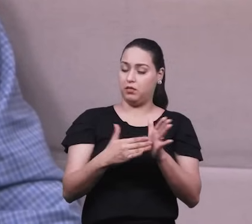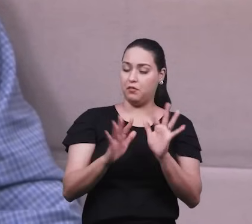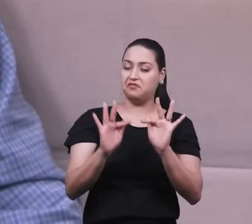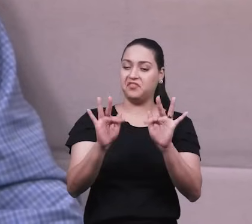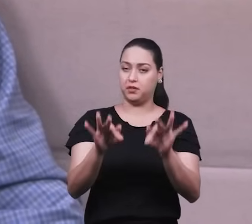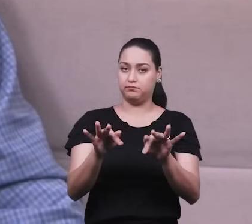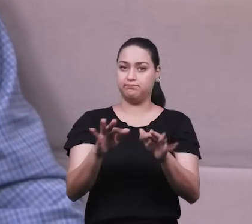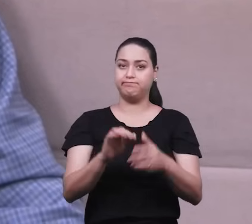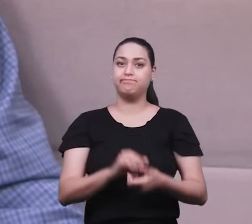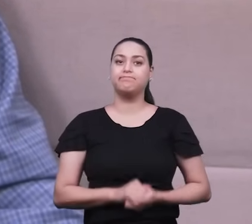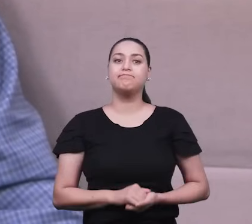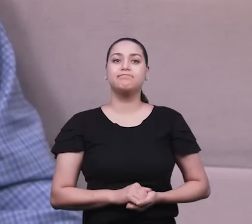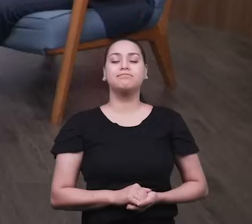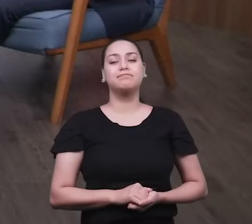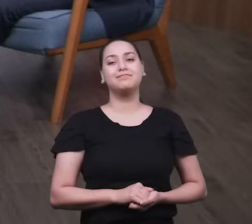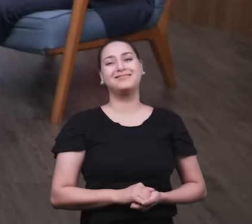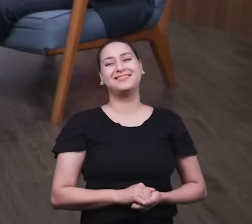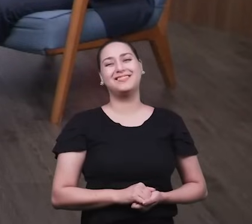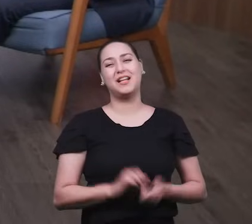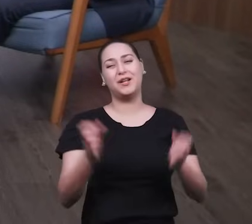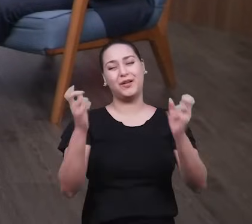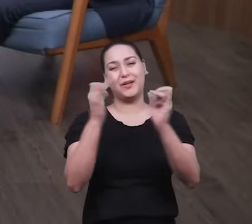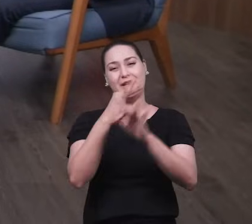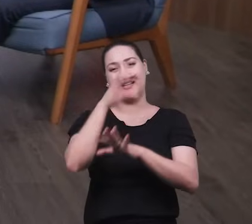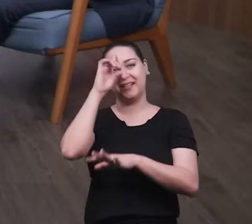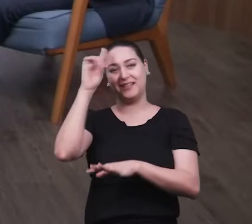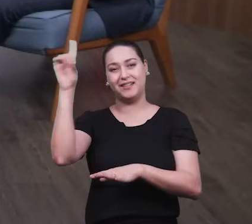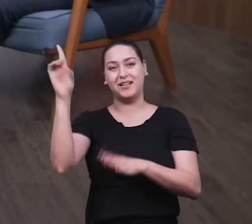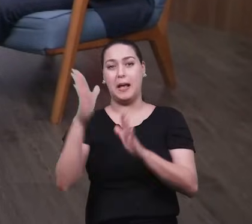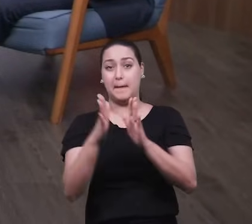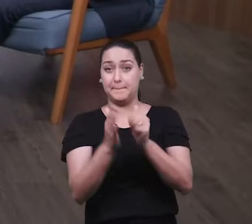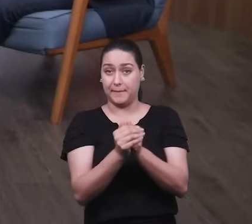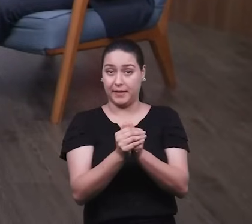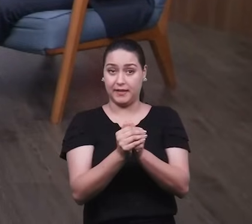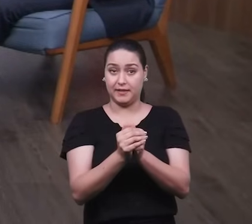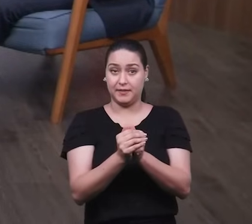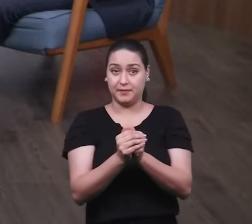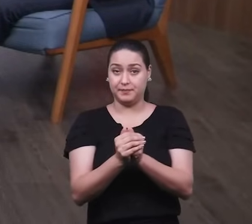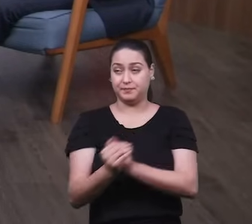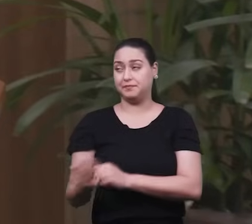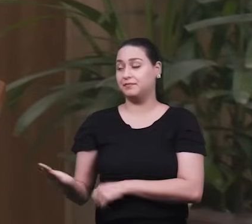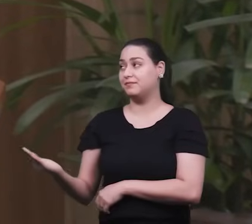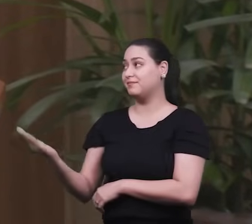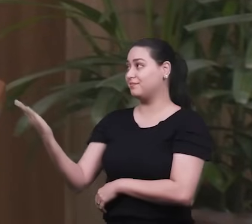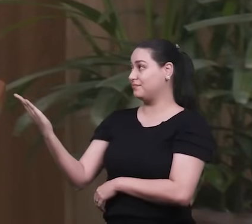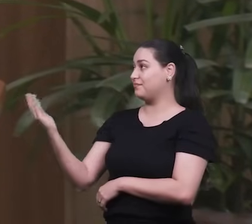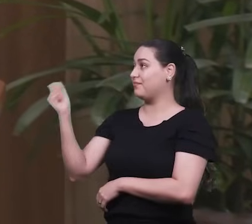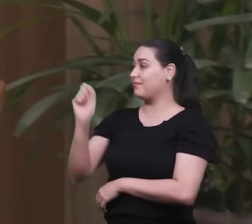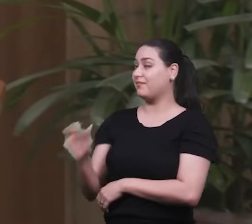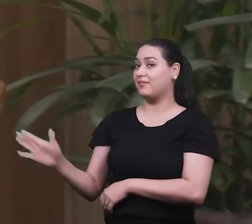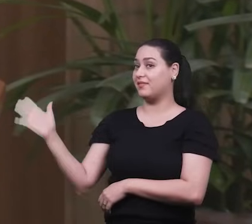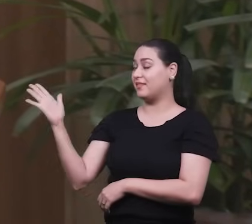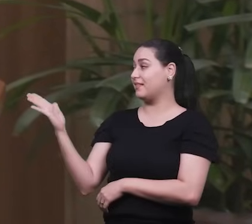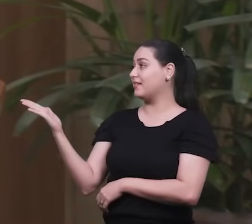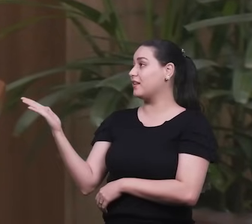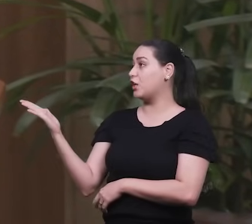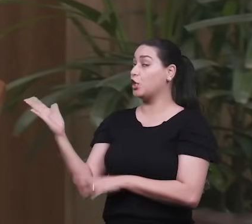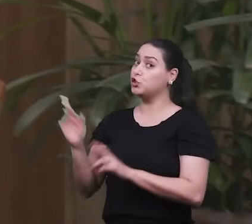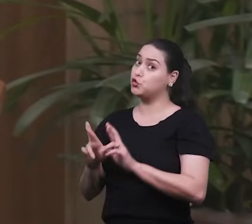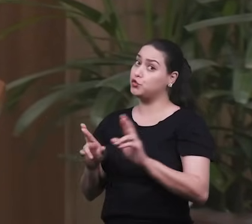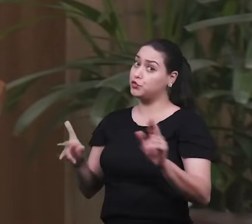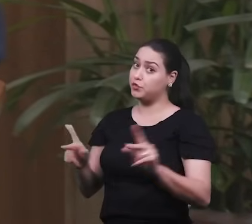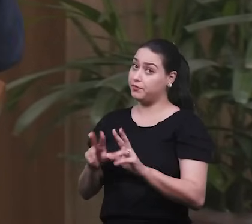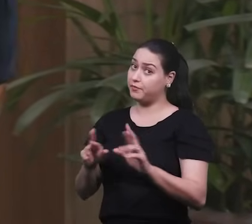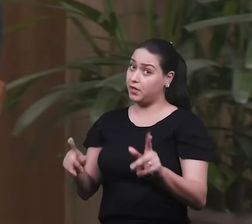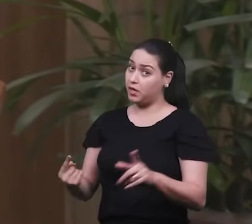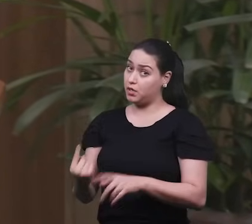fiéis até o fim. Glórias a Deus. Amém? Bem, está aparecendo na tela agora um QR